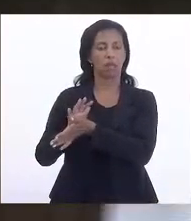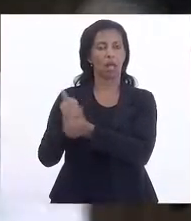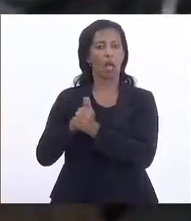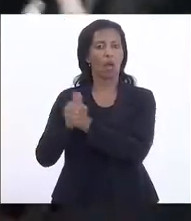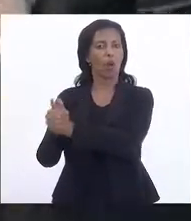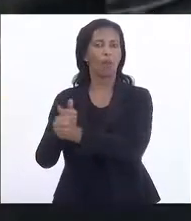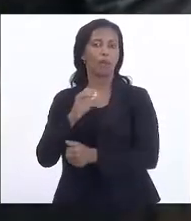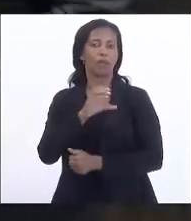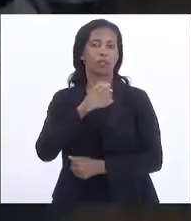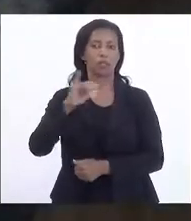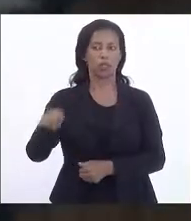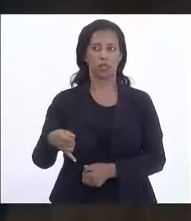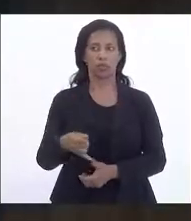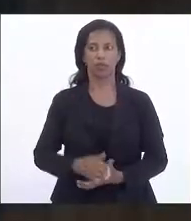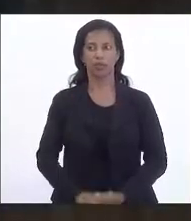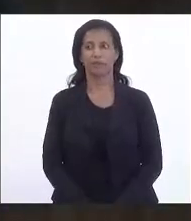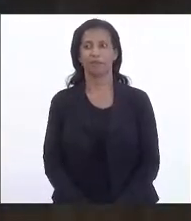CCJ.